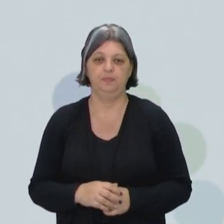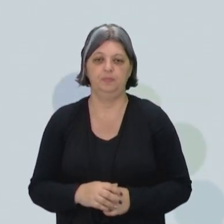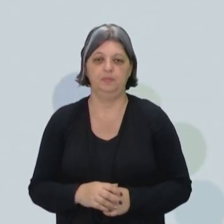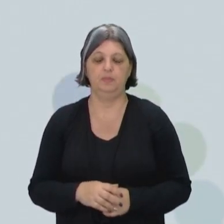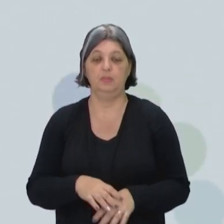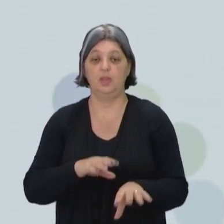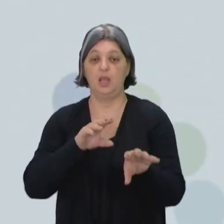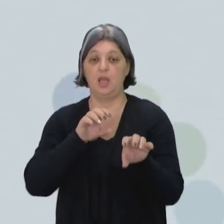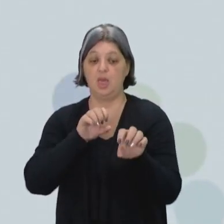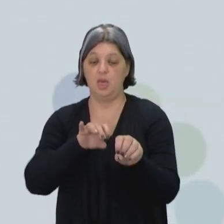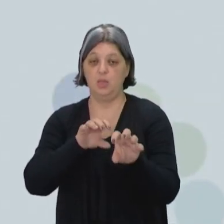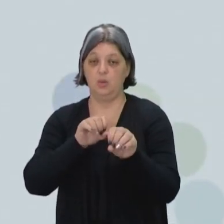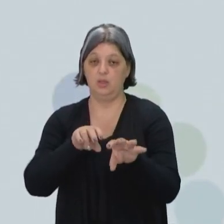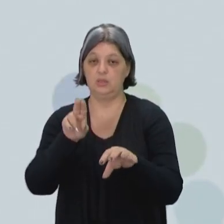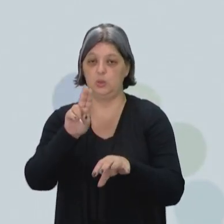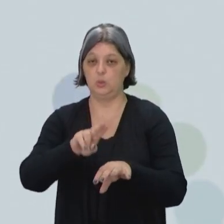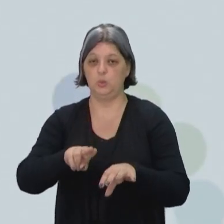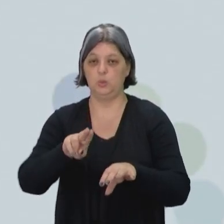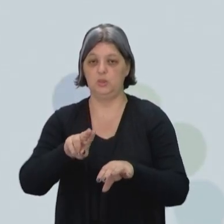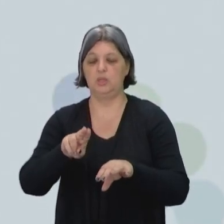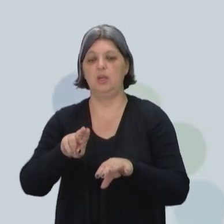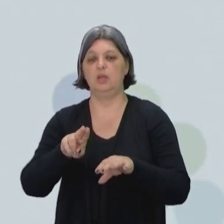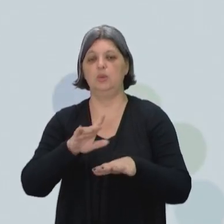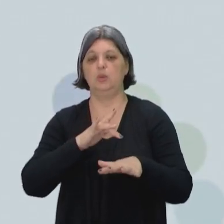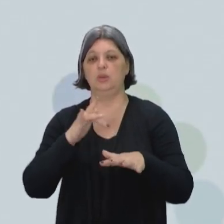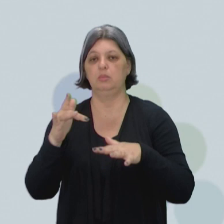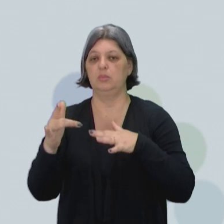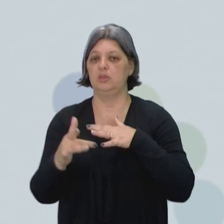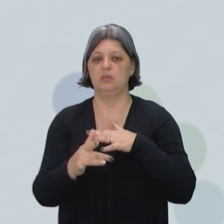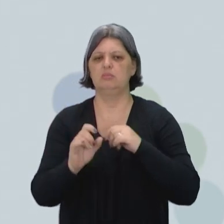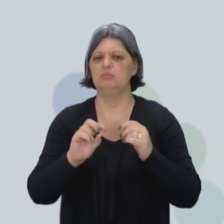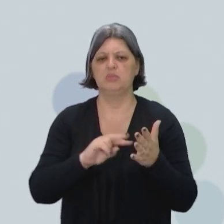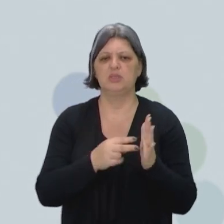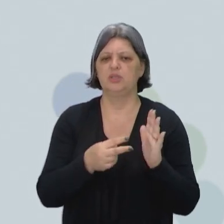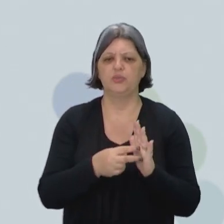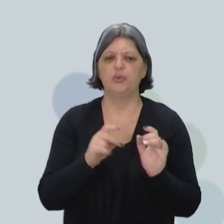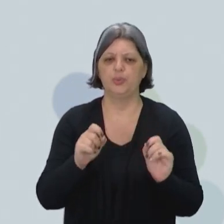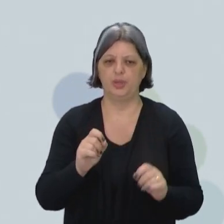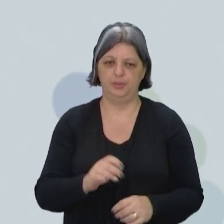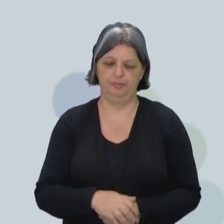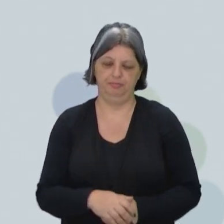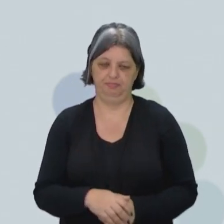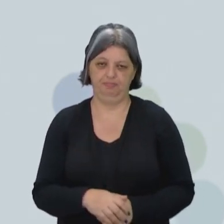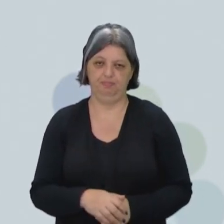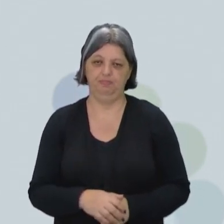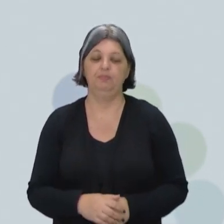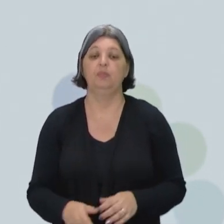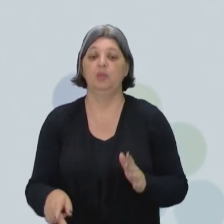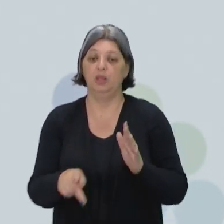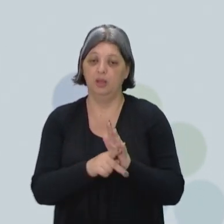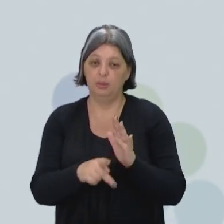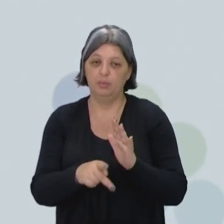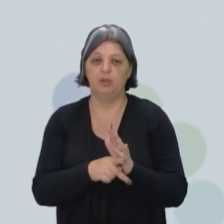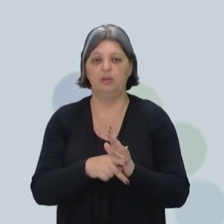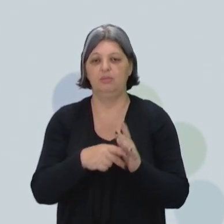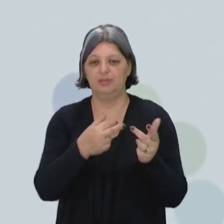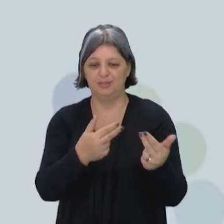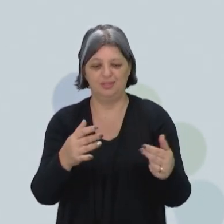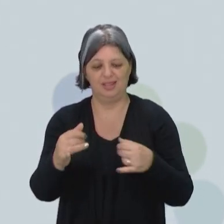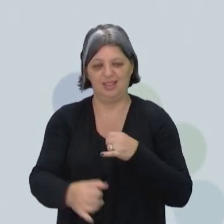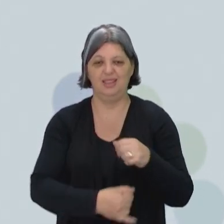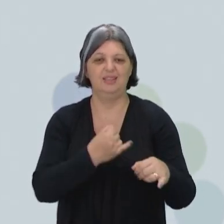Educação midiática. Então vamos entender o que é esse negócio de educação midiática. Olha só, você vê que o próprio fenômeno da internet vai criando até